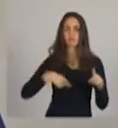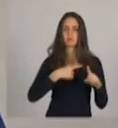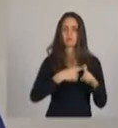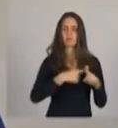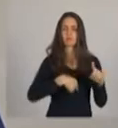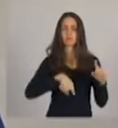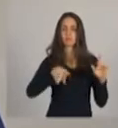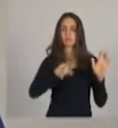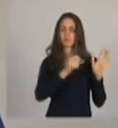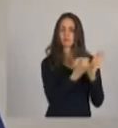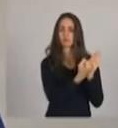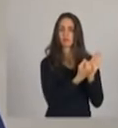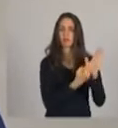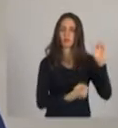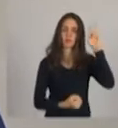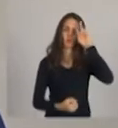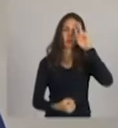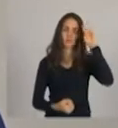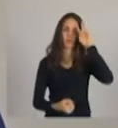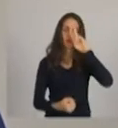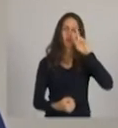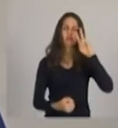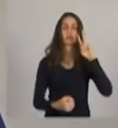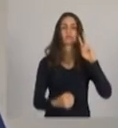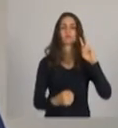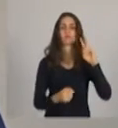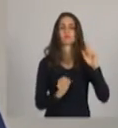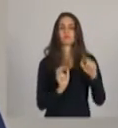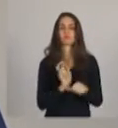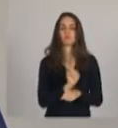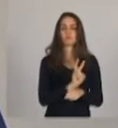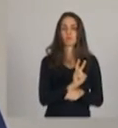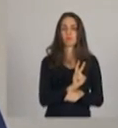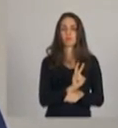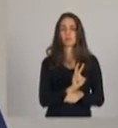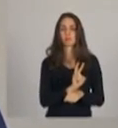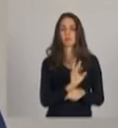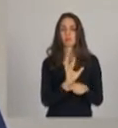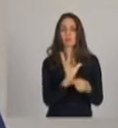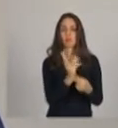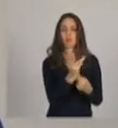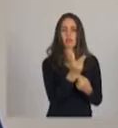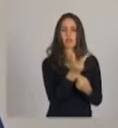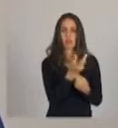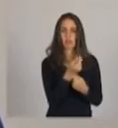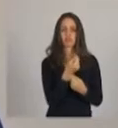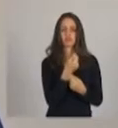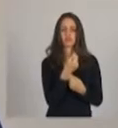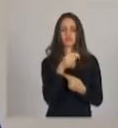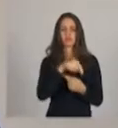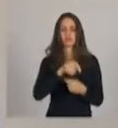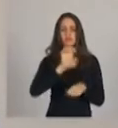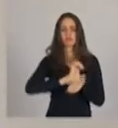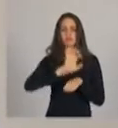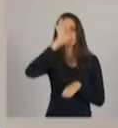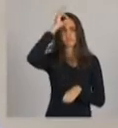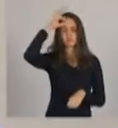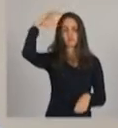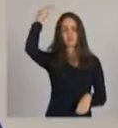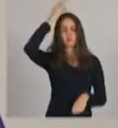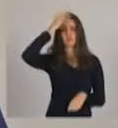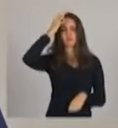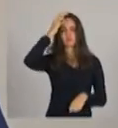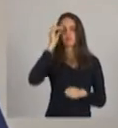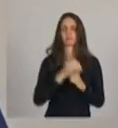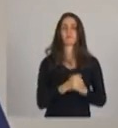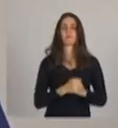da história da inserção e da proteção da arte popular no estado do Espírito Santo. Então,